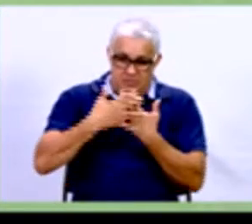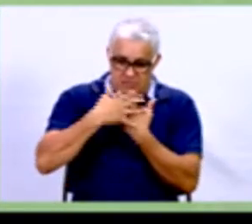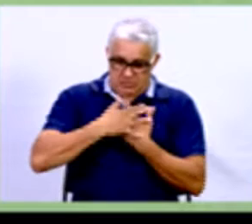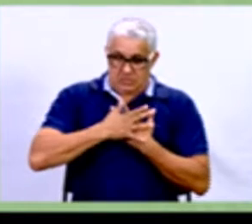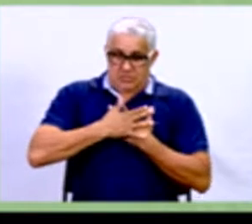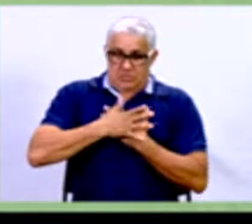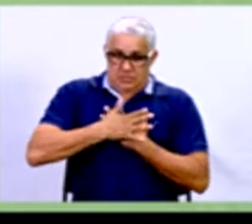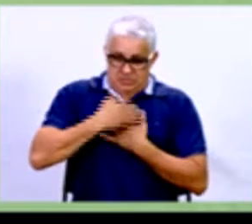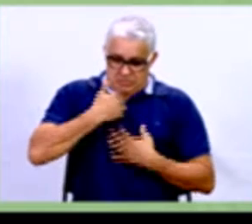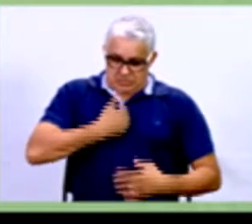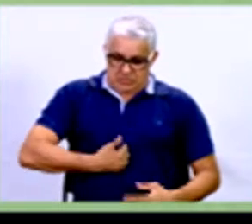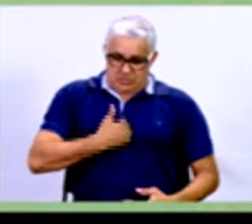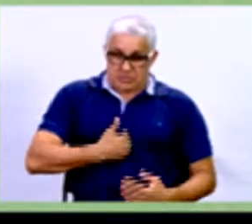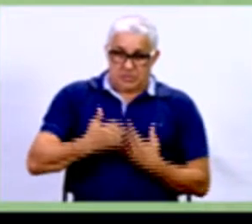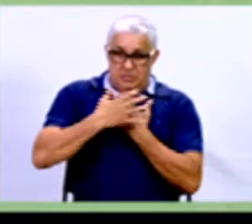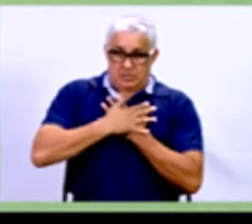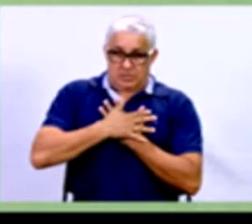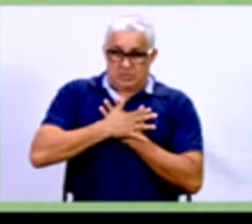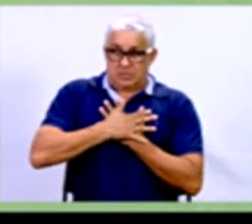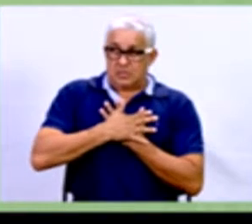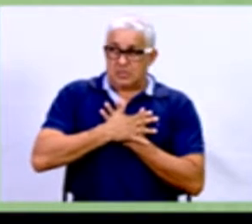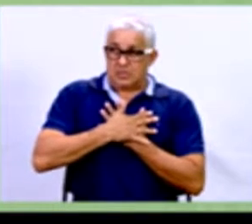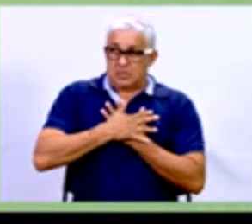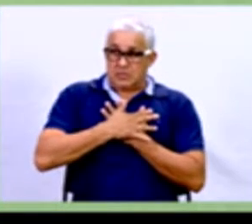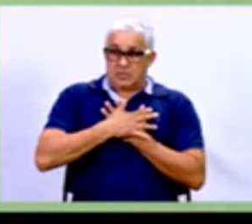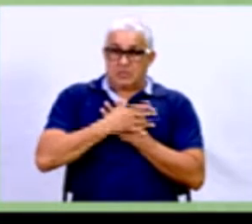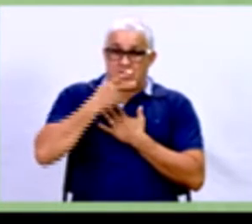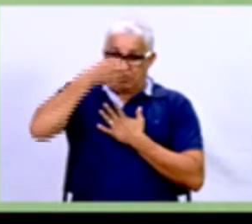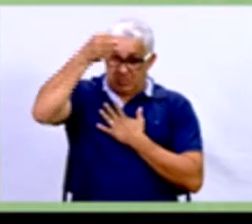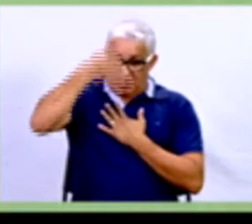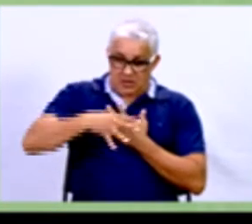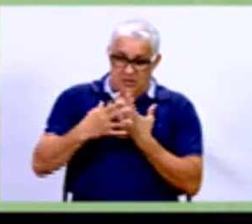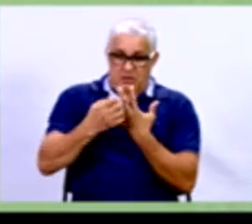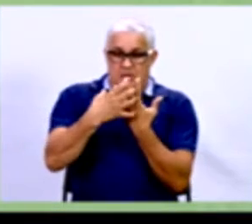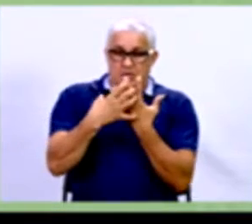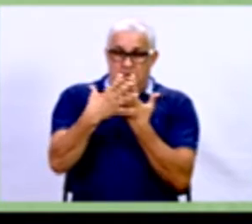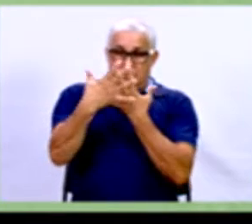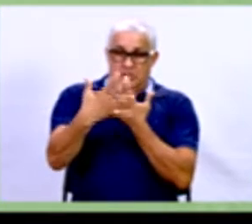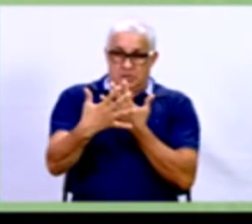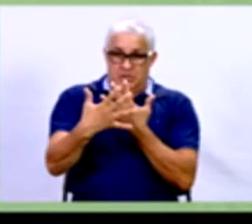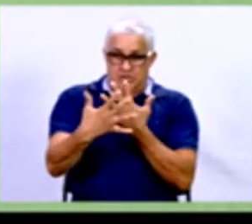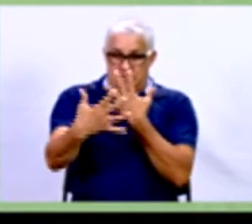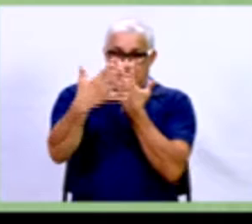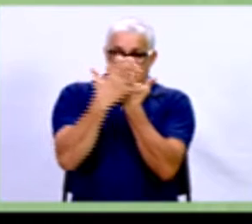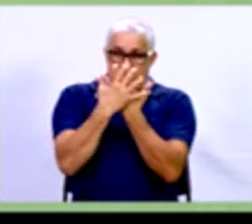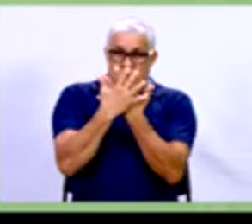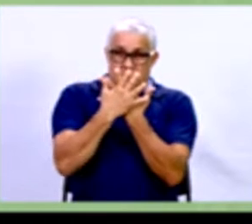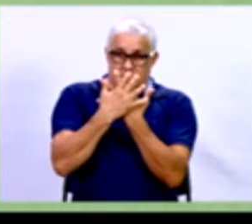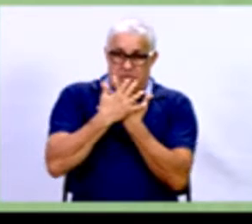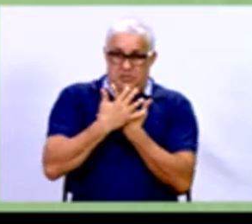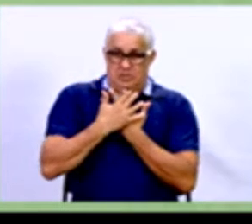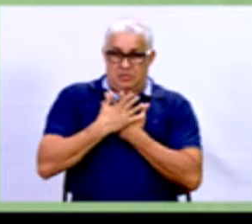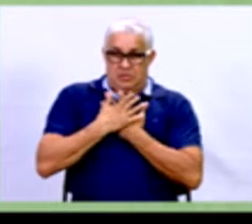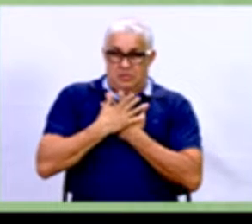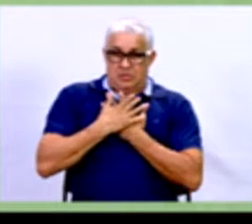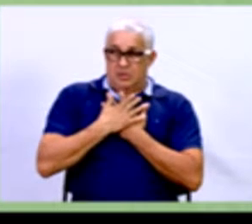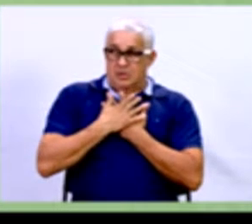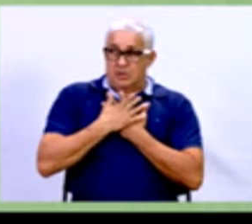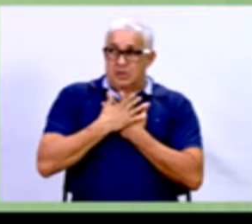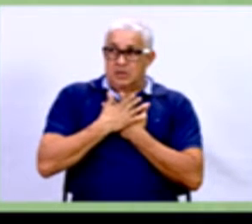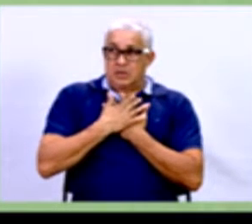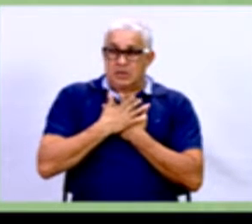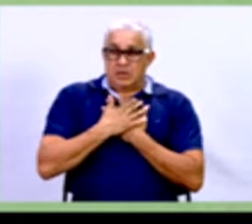dos mamilos. E aqui está falando o seguinte, abra suas mãos, coloque uma sobre a outra, né?